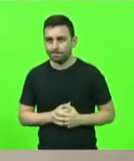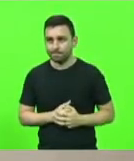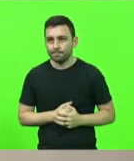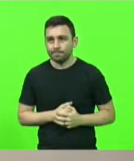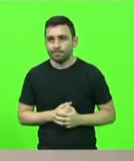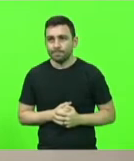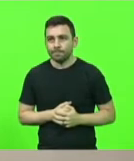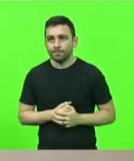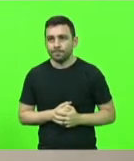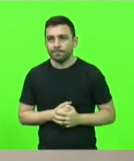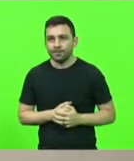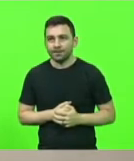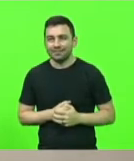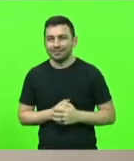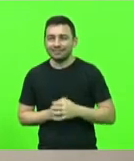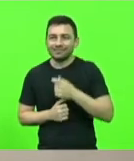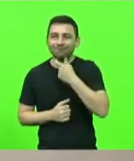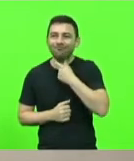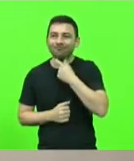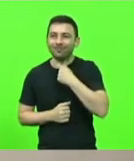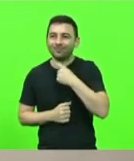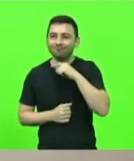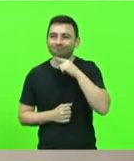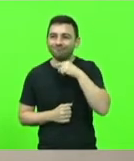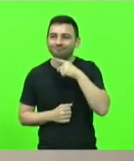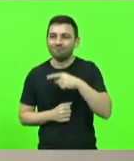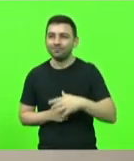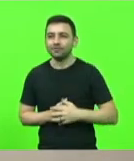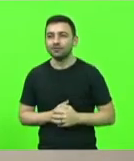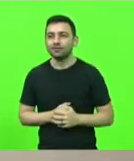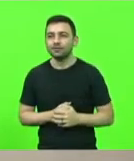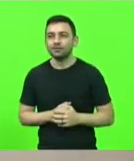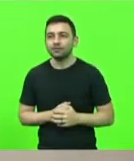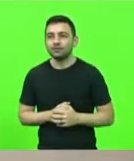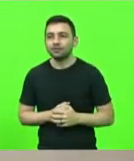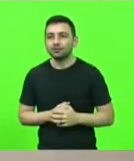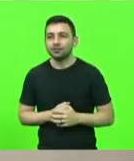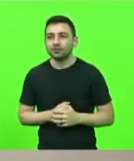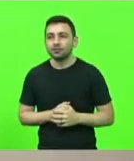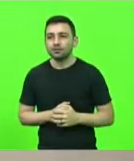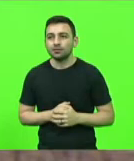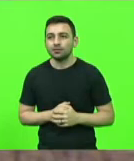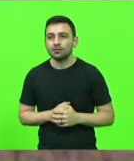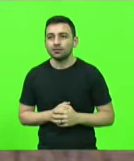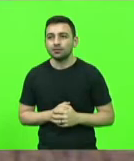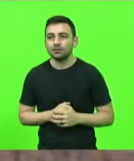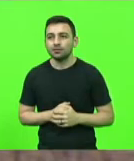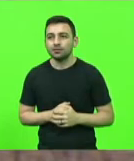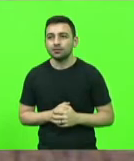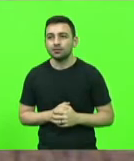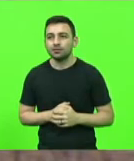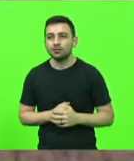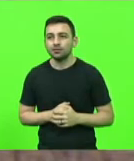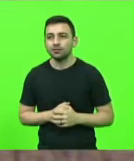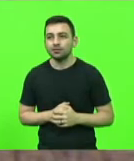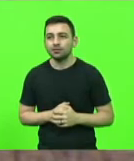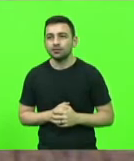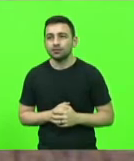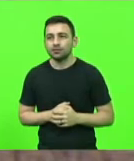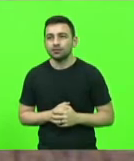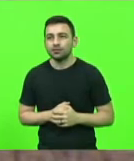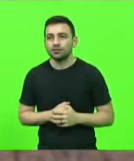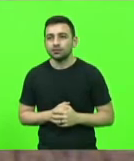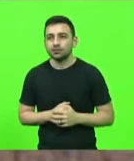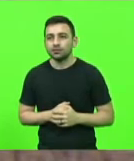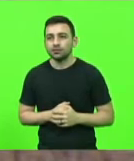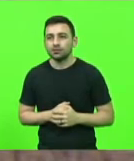tá sem voz depilar da Malena algum Deputado gostaria de fazer os da palavra não consigo falar mas